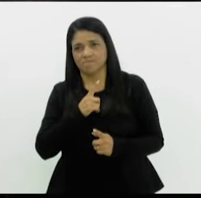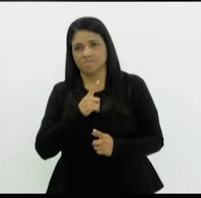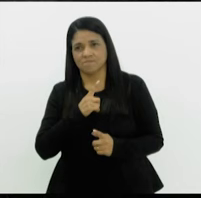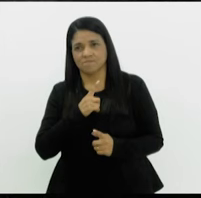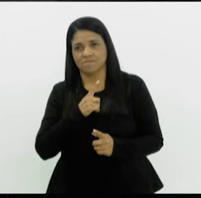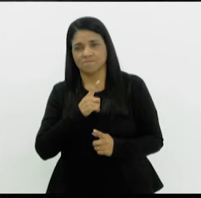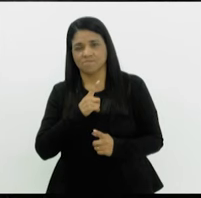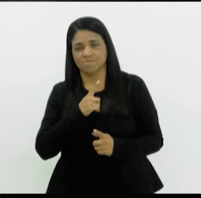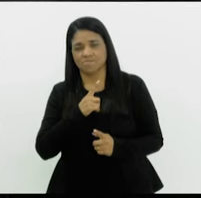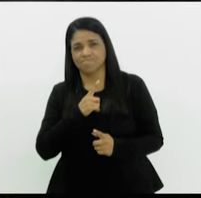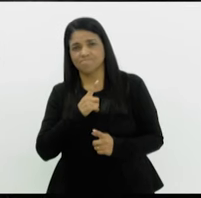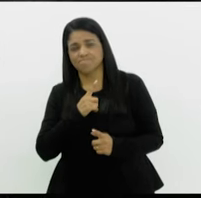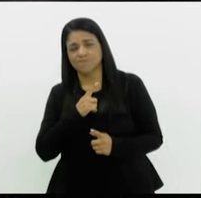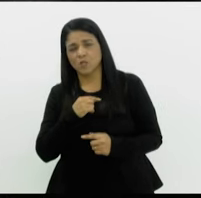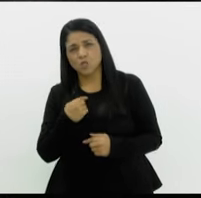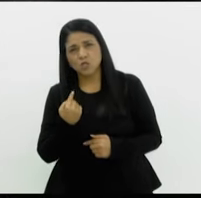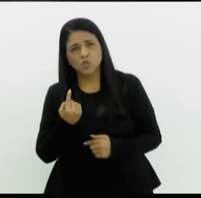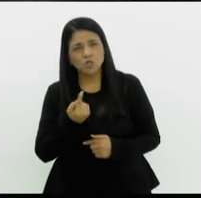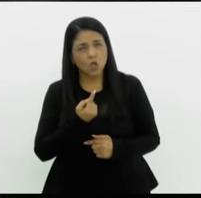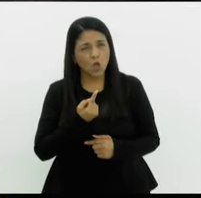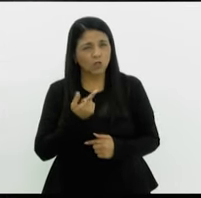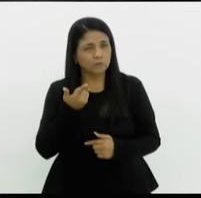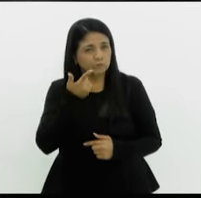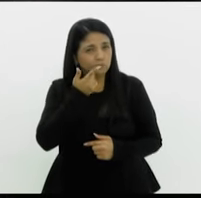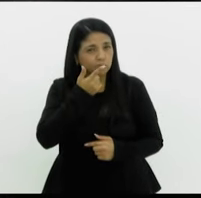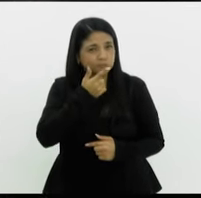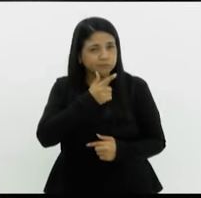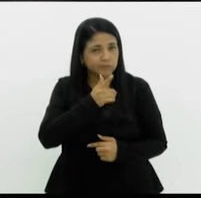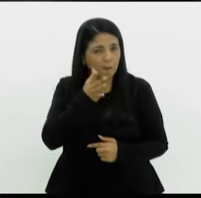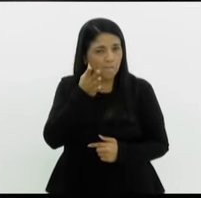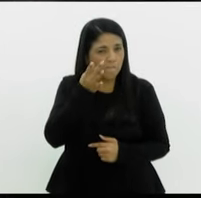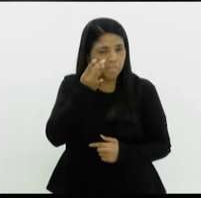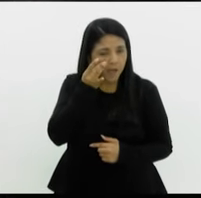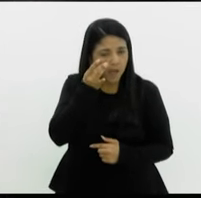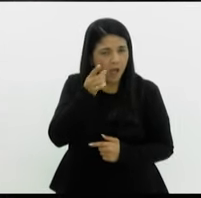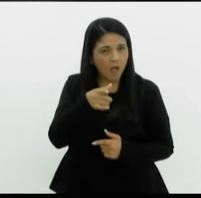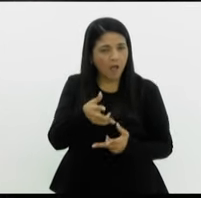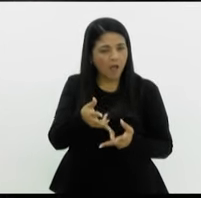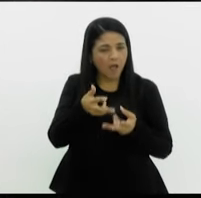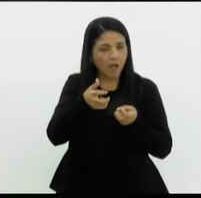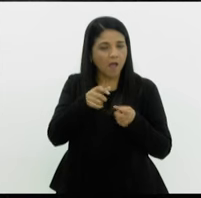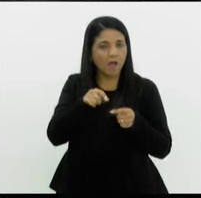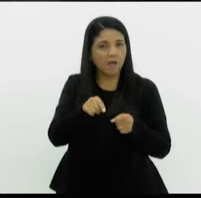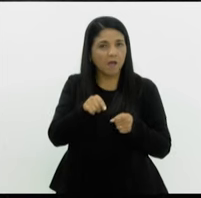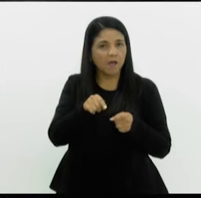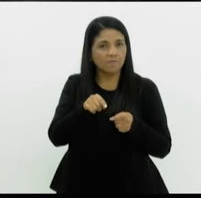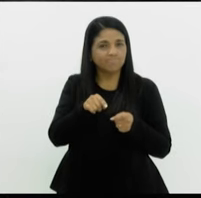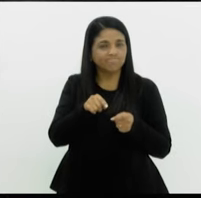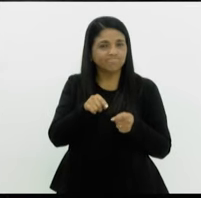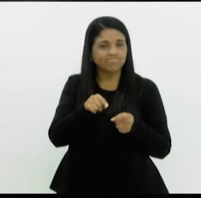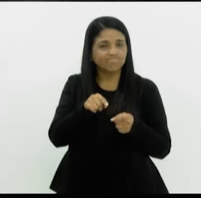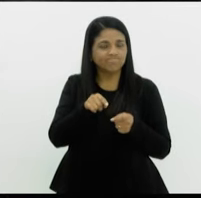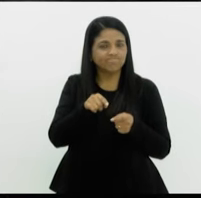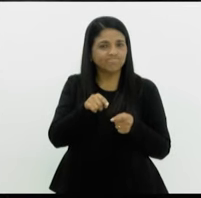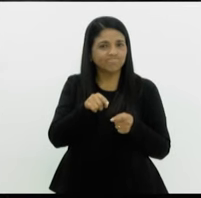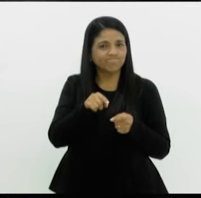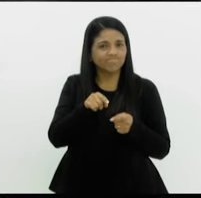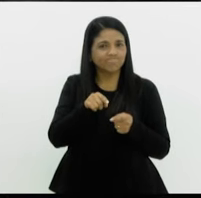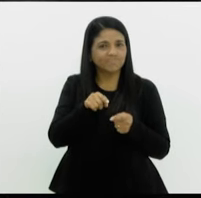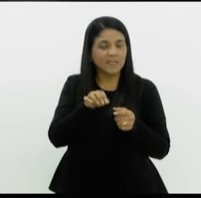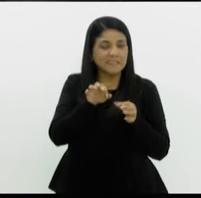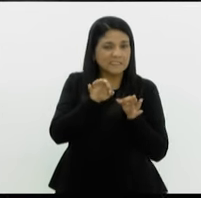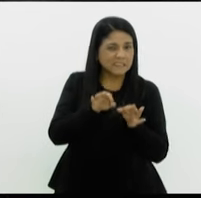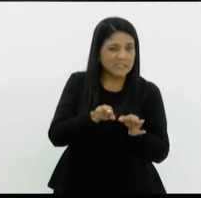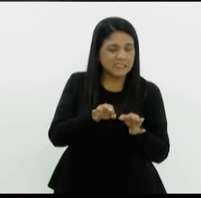o que nós conseguimos presenciar é cada vez mais incertezas no